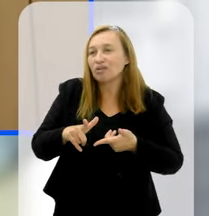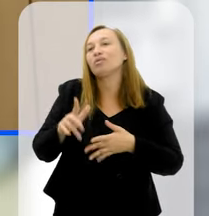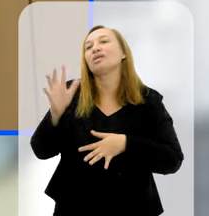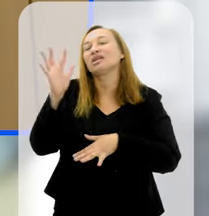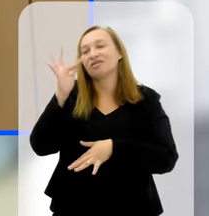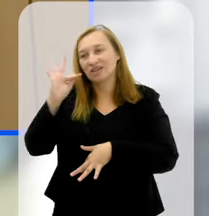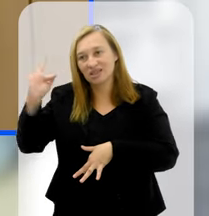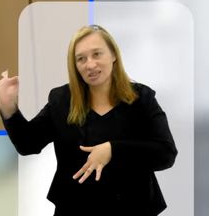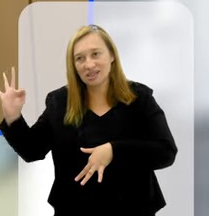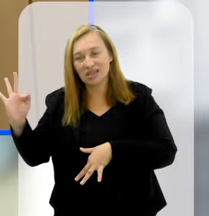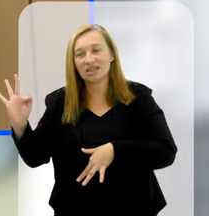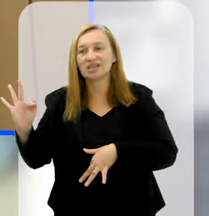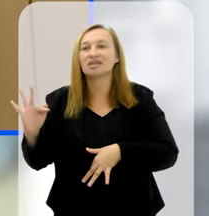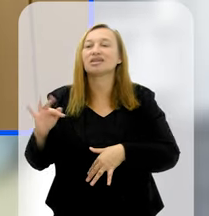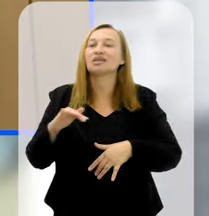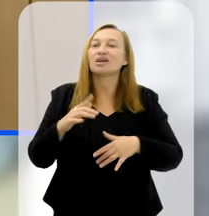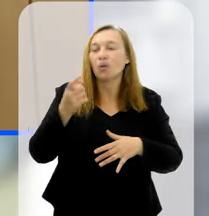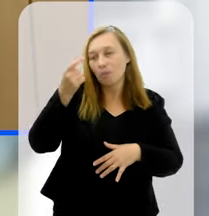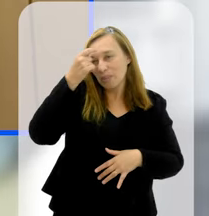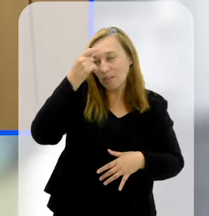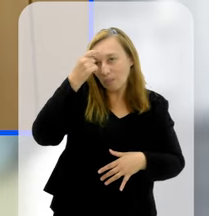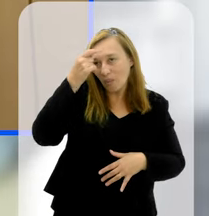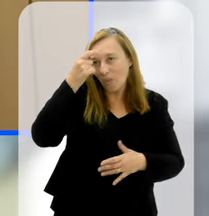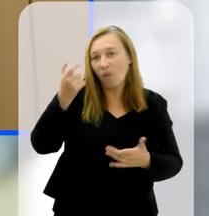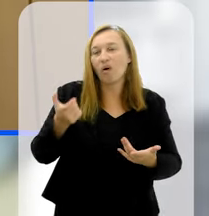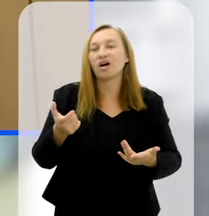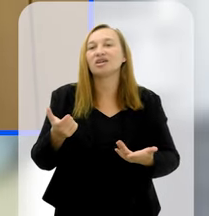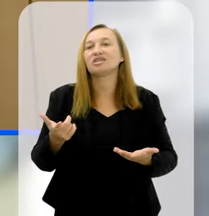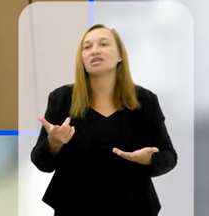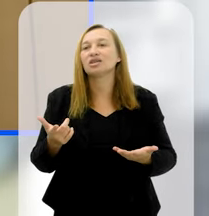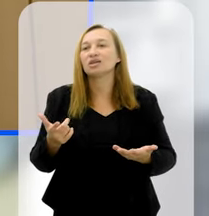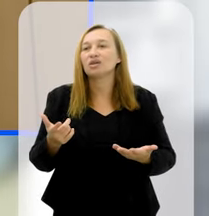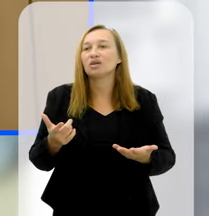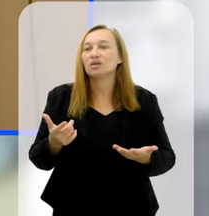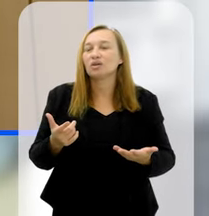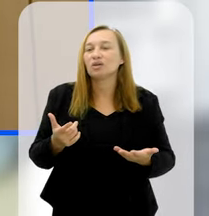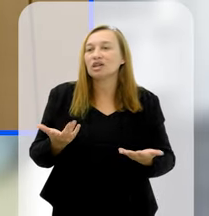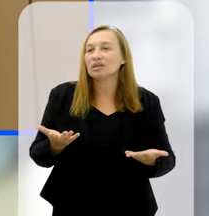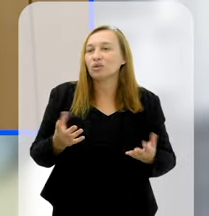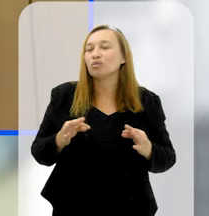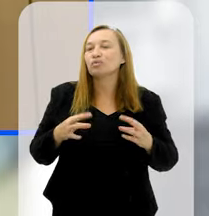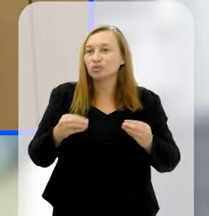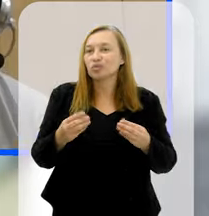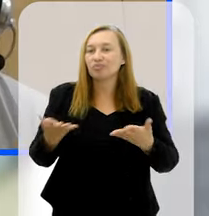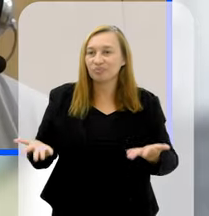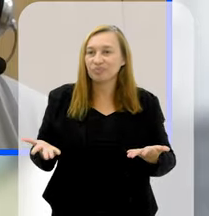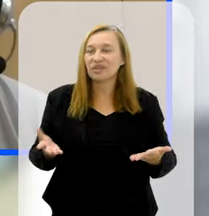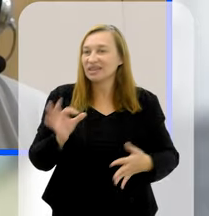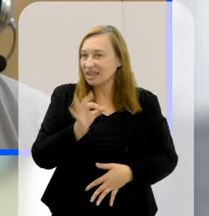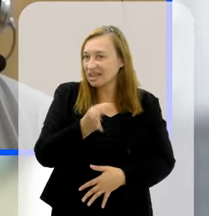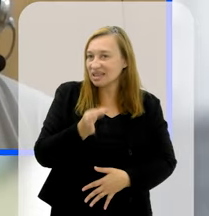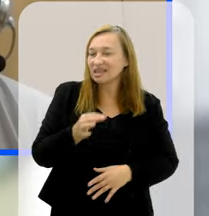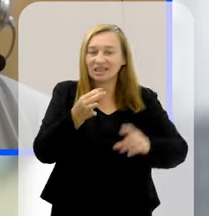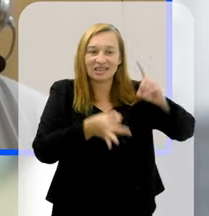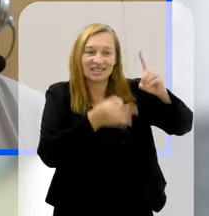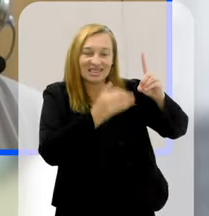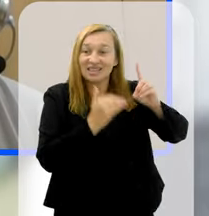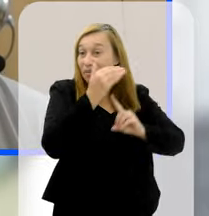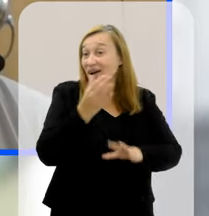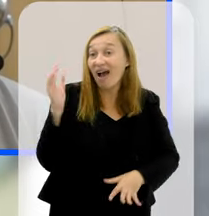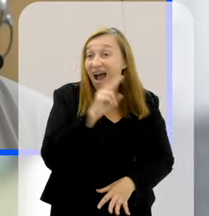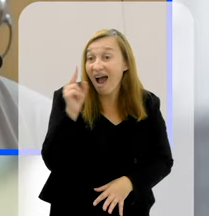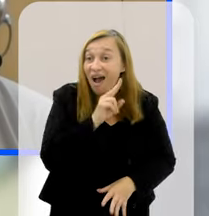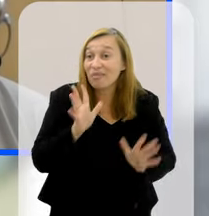um instrumento, né, para trabalhar com memória, cognição. Tá certo. Exatamente.